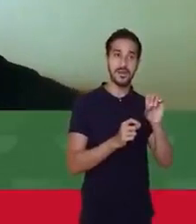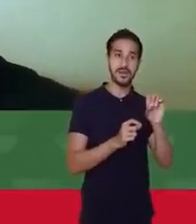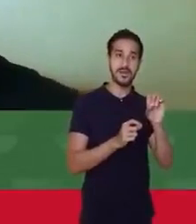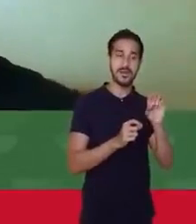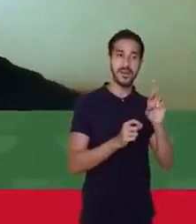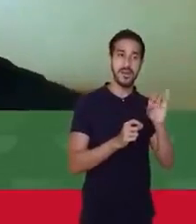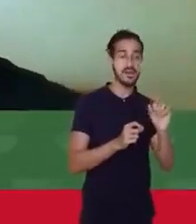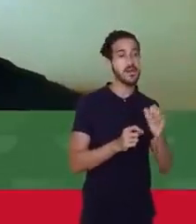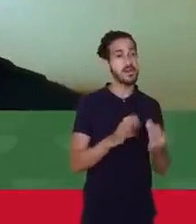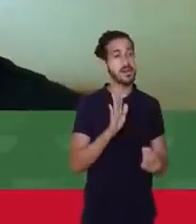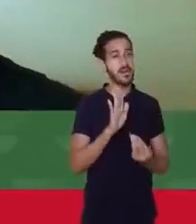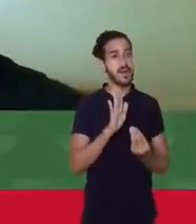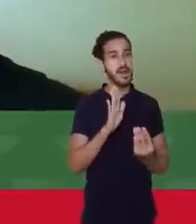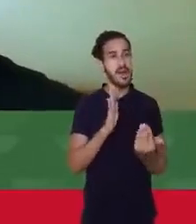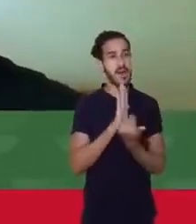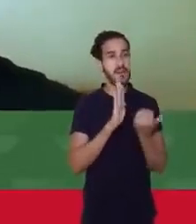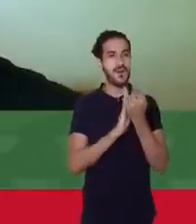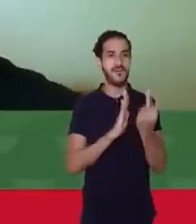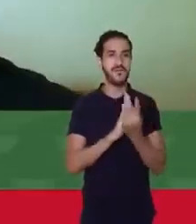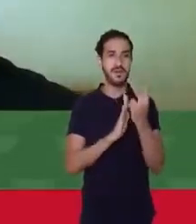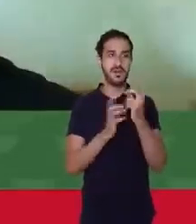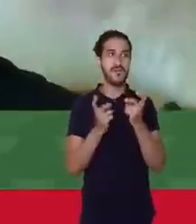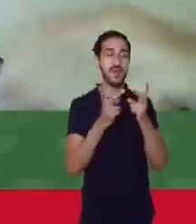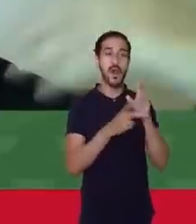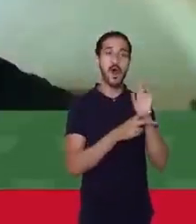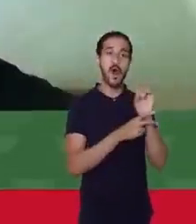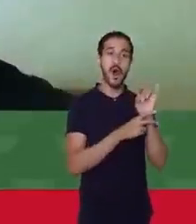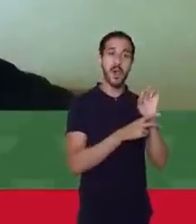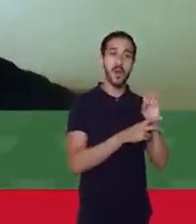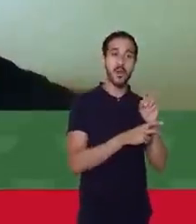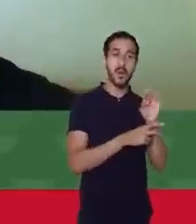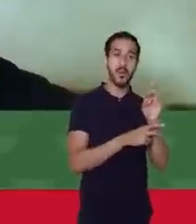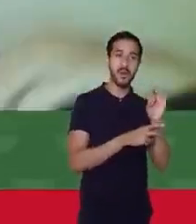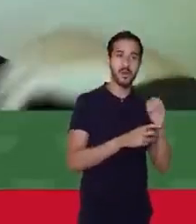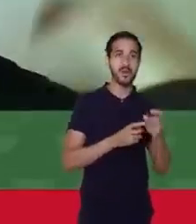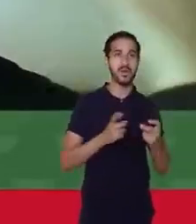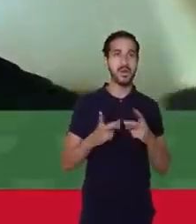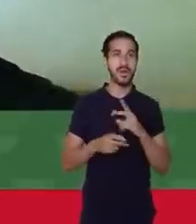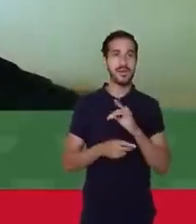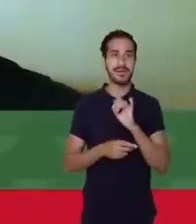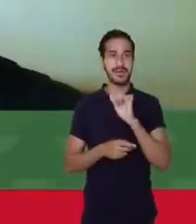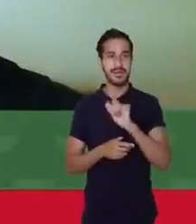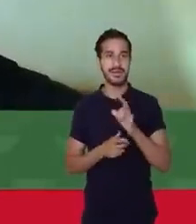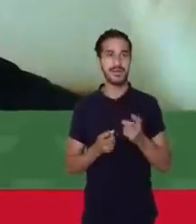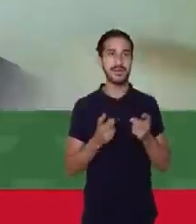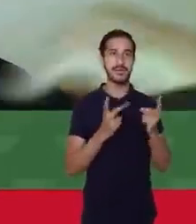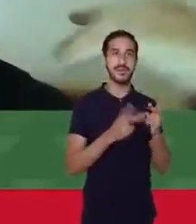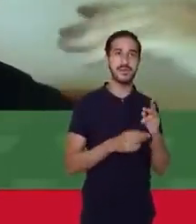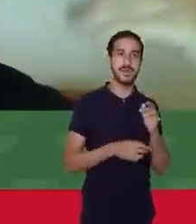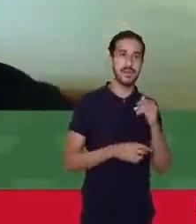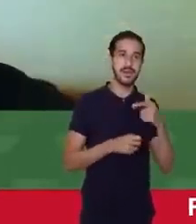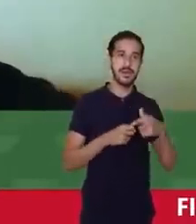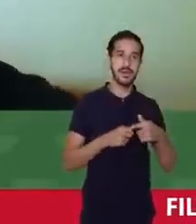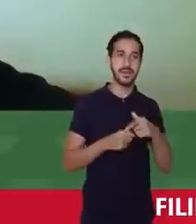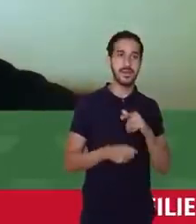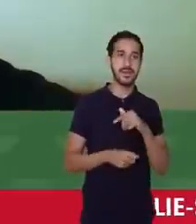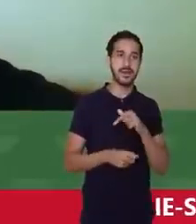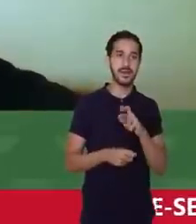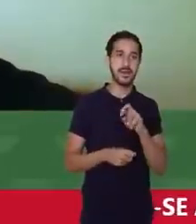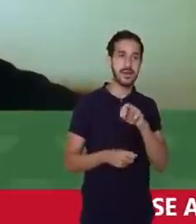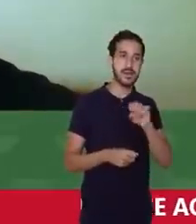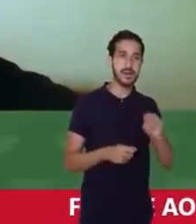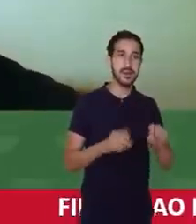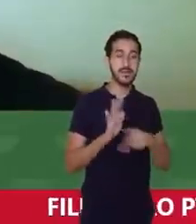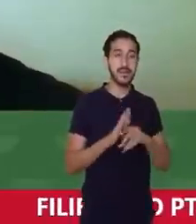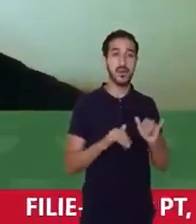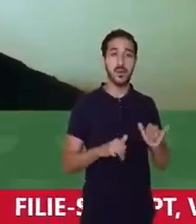valor, você não está exportando óleo bruto, você vai exportar diesel, vai exportar gasolina, querosene de